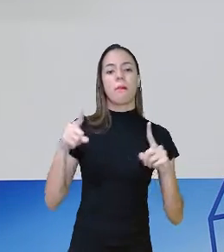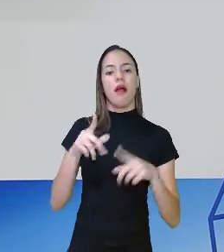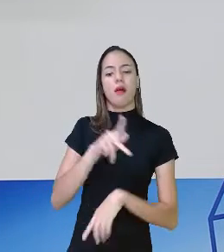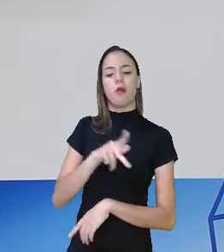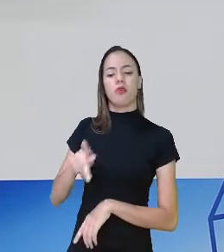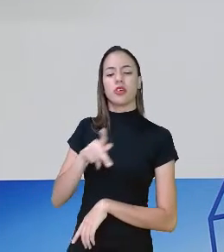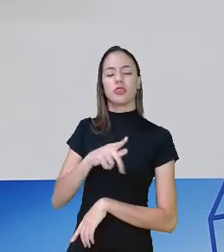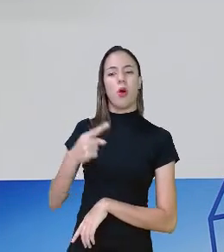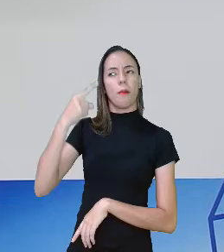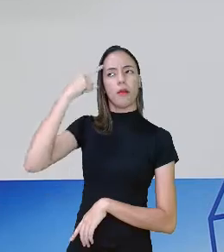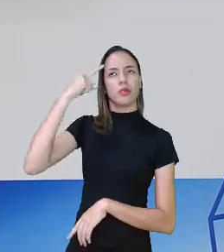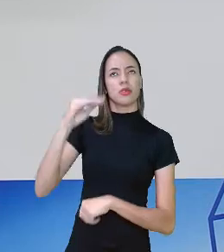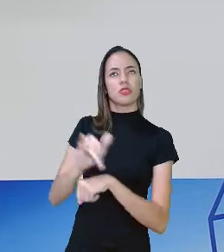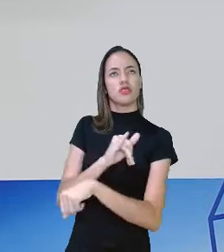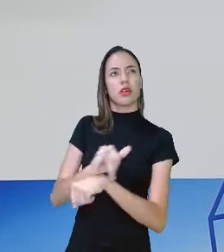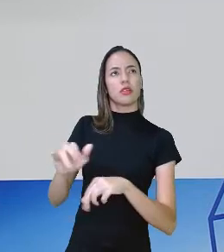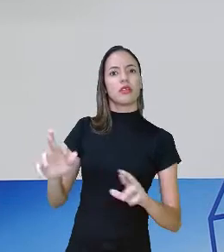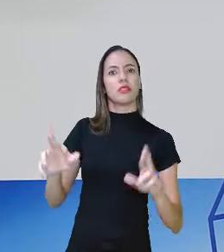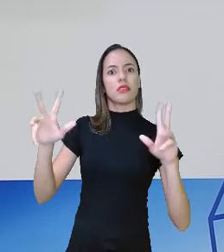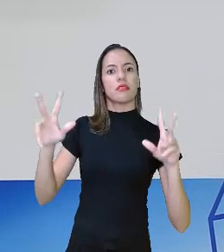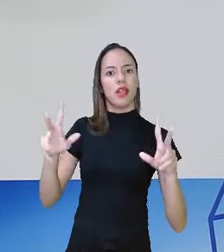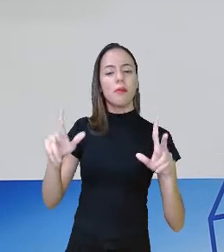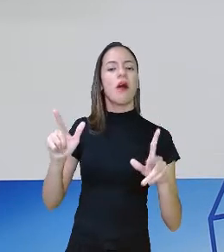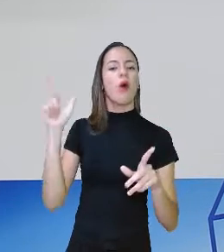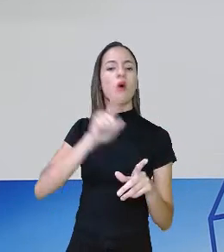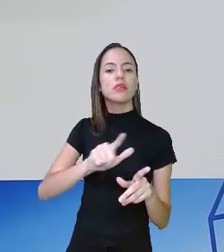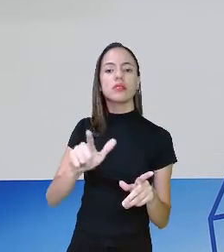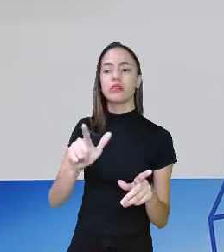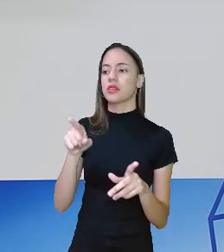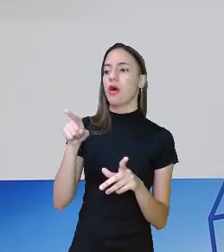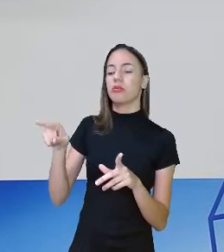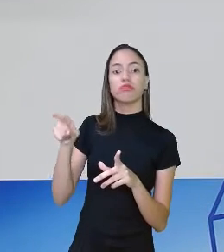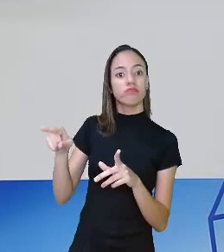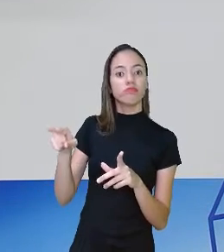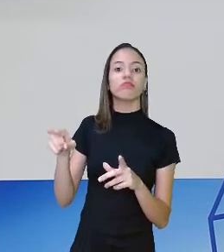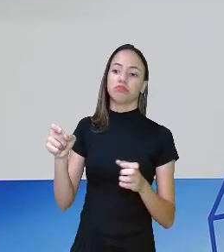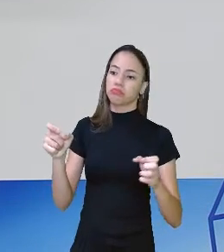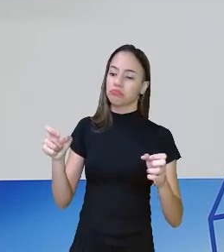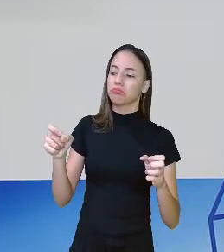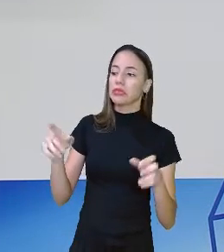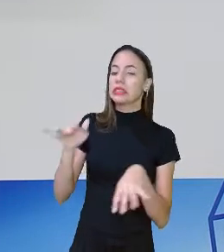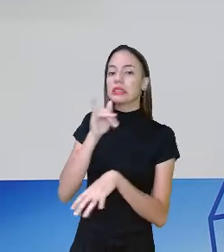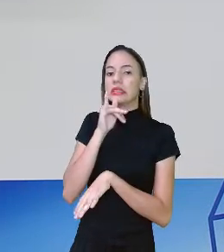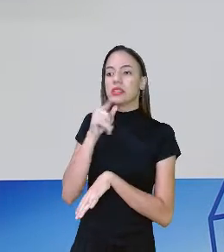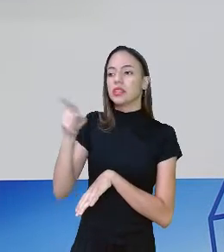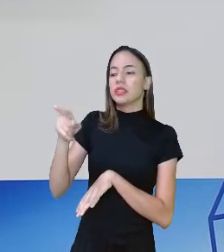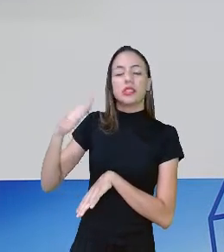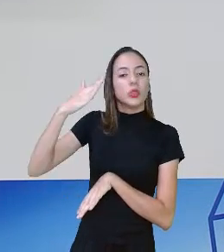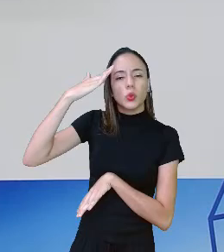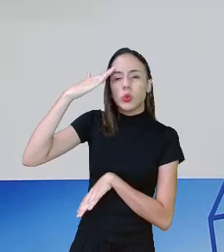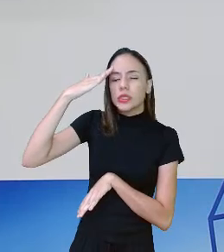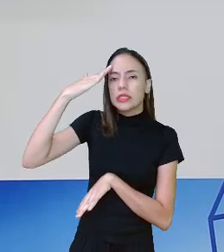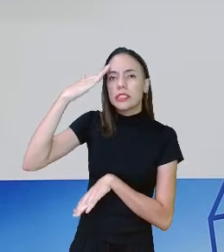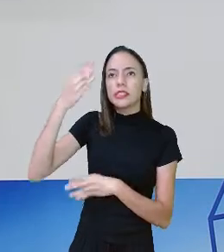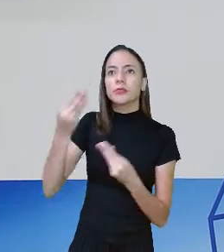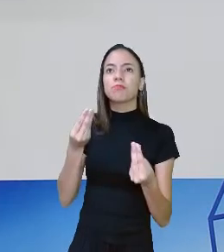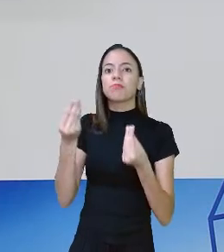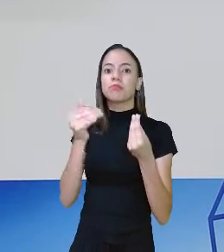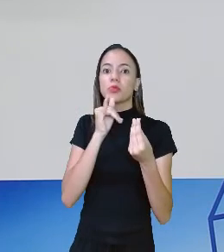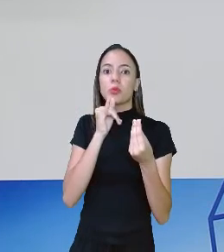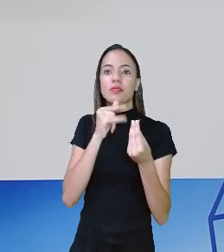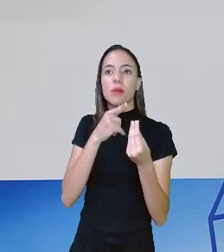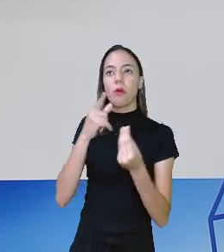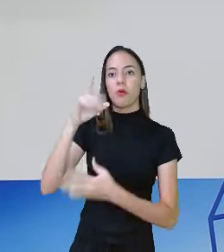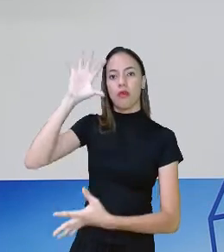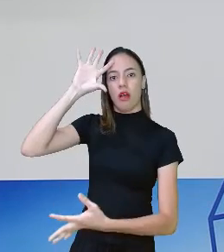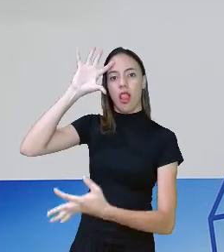muda a estratégia para poder contemplar aquele estudante que não conseguiu entender, por exemplo, um raciocínio